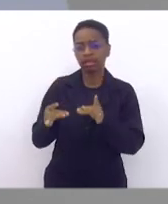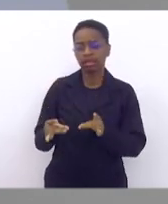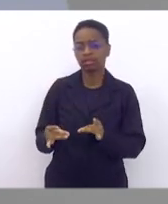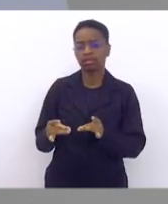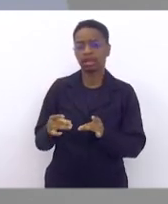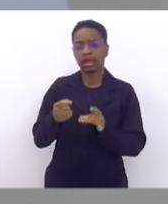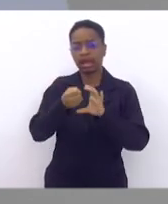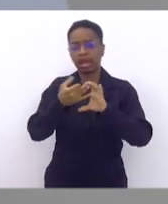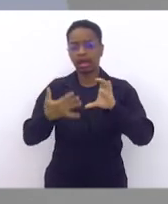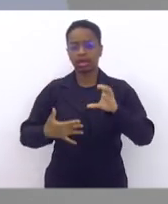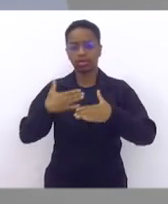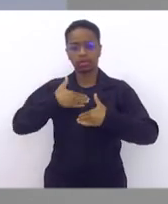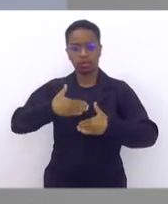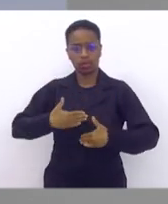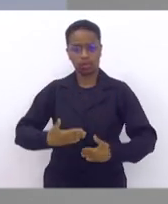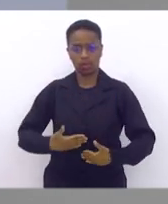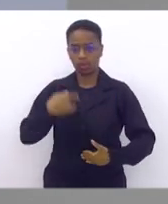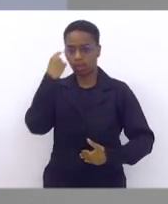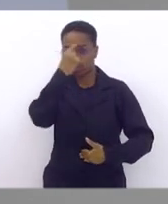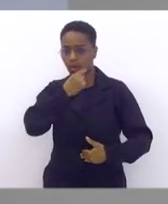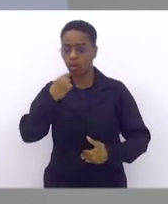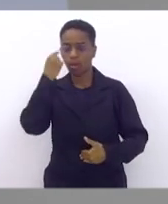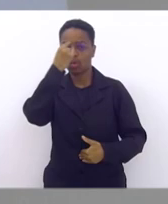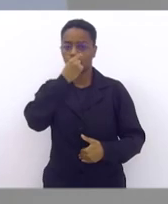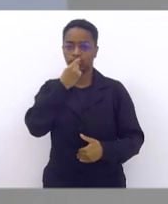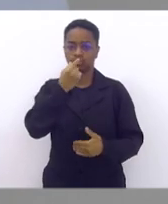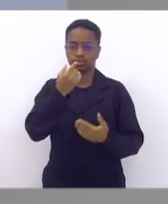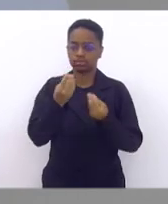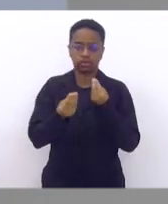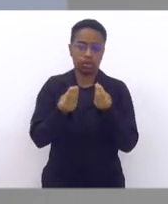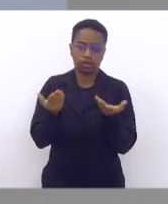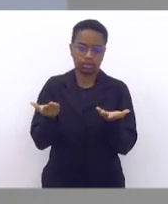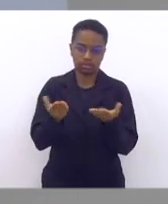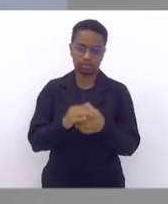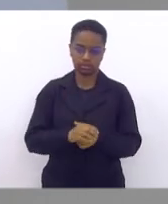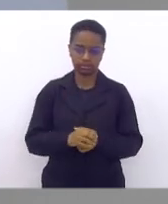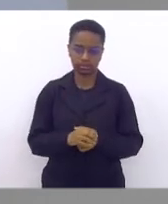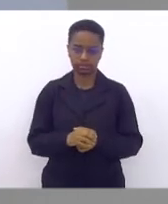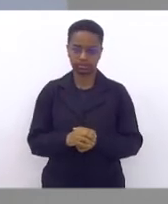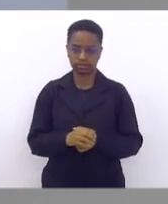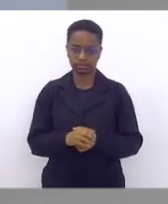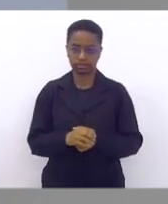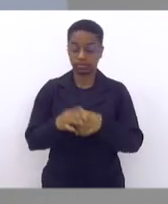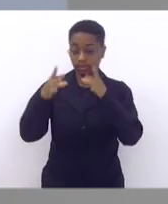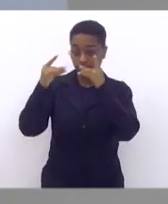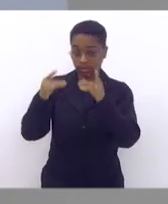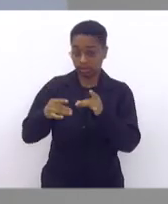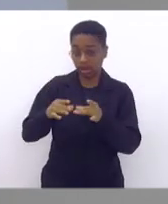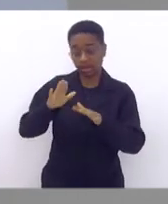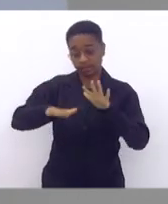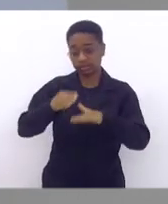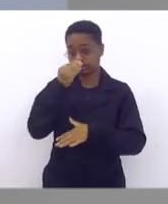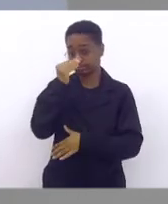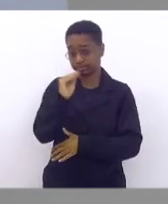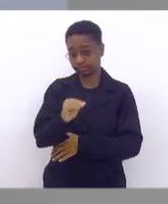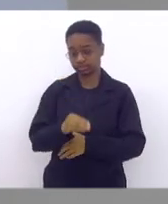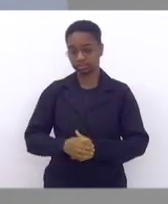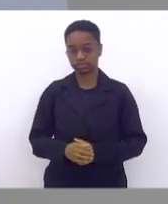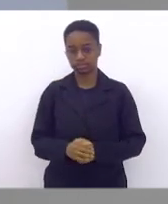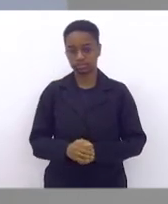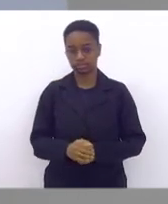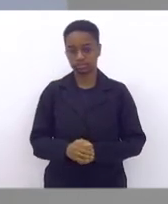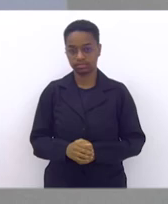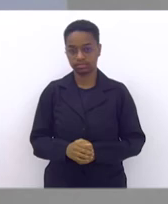das características da face do suspeito? Isso tudo deixa de ser considerado. Né?